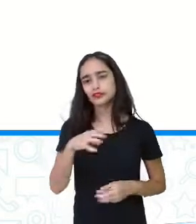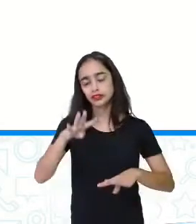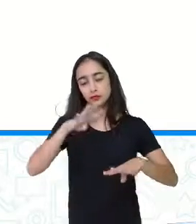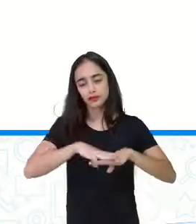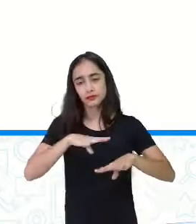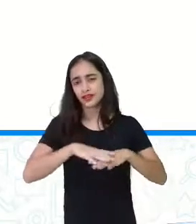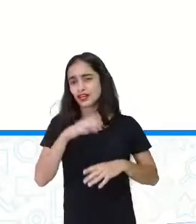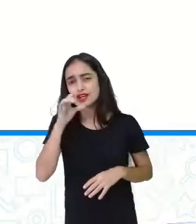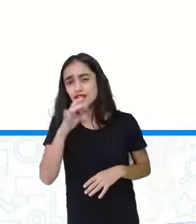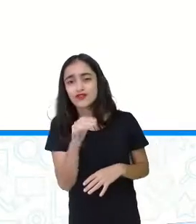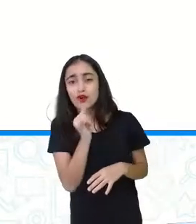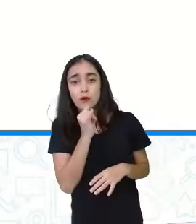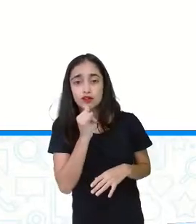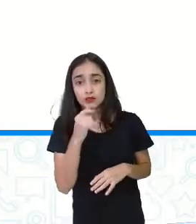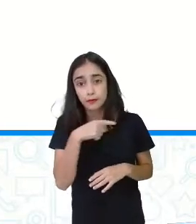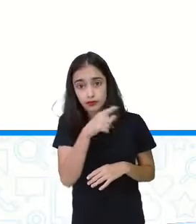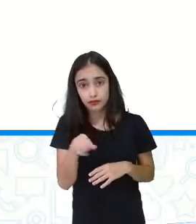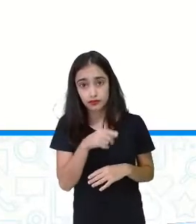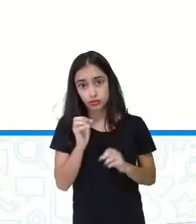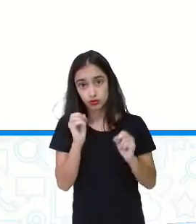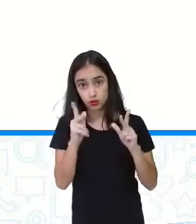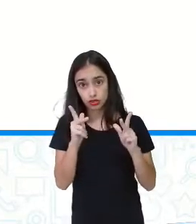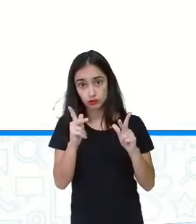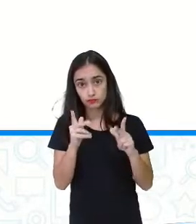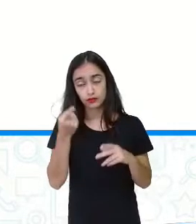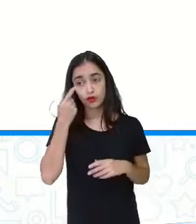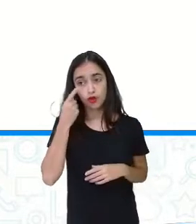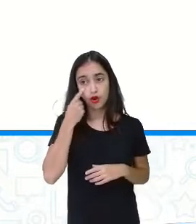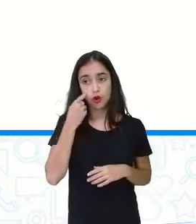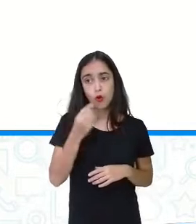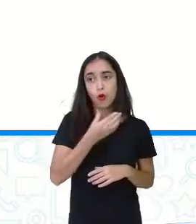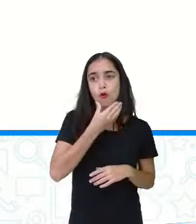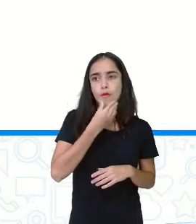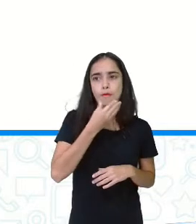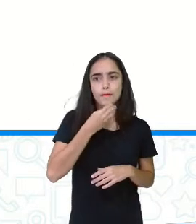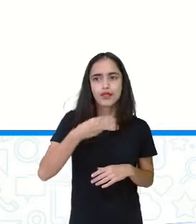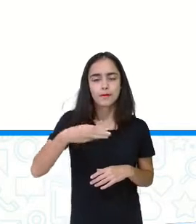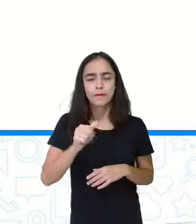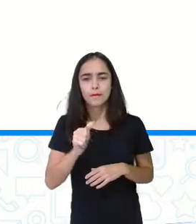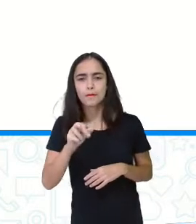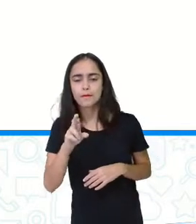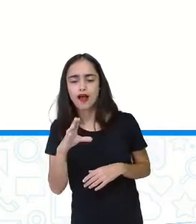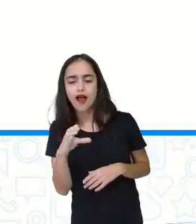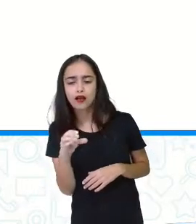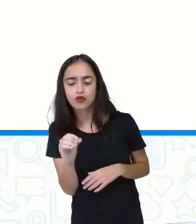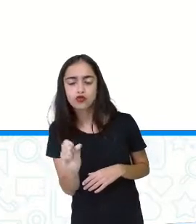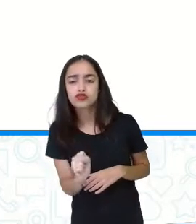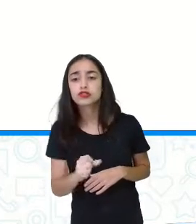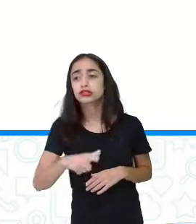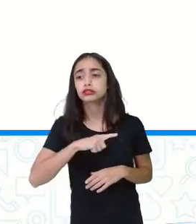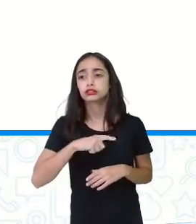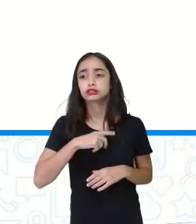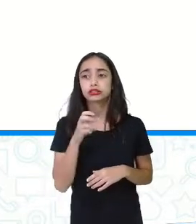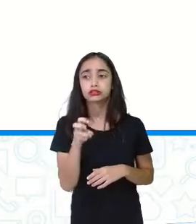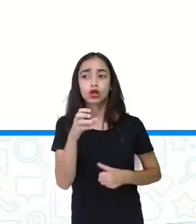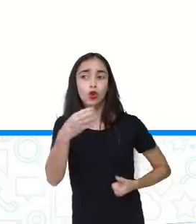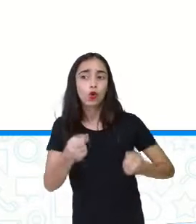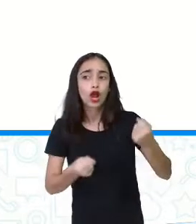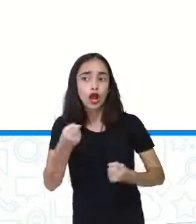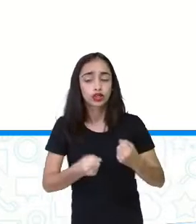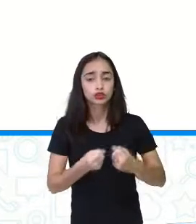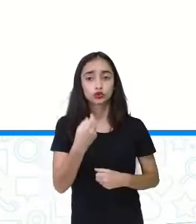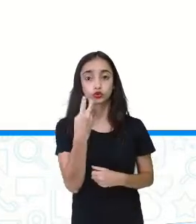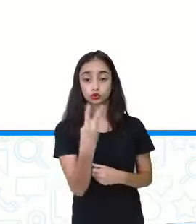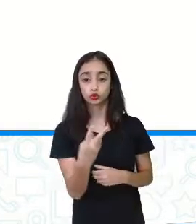tá é só um exemplo para vocês Marcos possui cinco carrinhos duas bolas e um dominó Quantos brinquedos ele